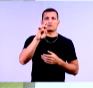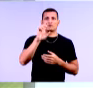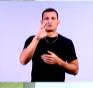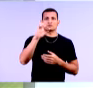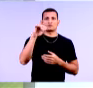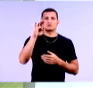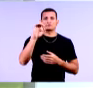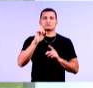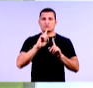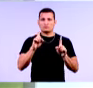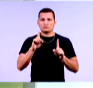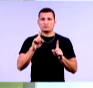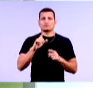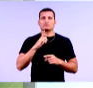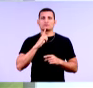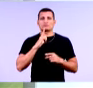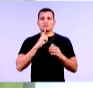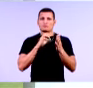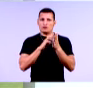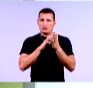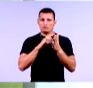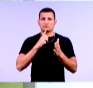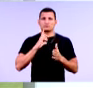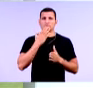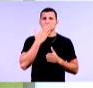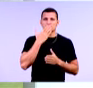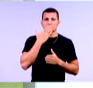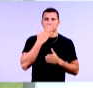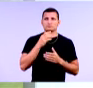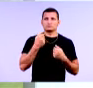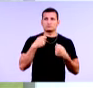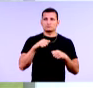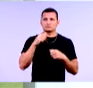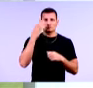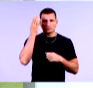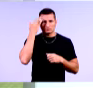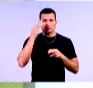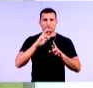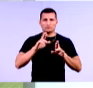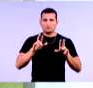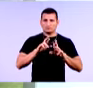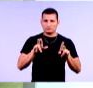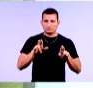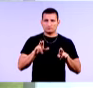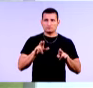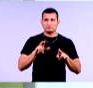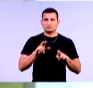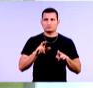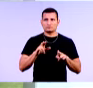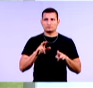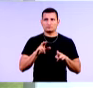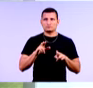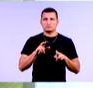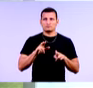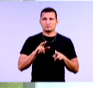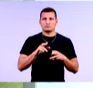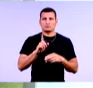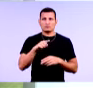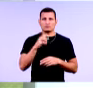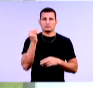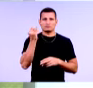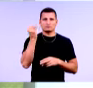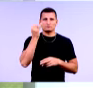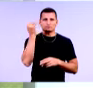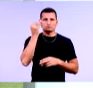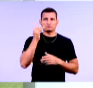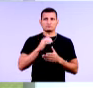tem uma marca, a lâmpada tem um tipo. Então a gente tem que saber diferenciar muito bem isso, inclusive é importante